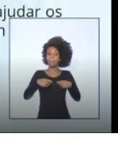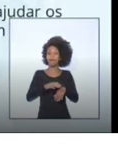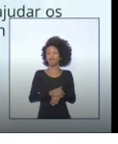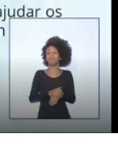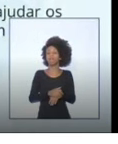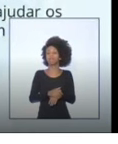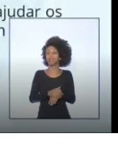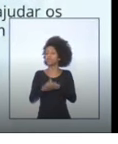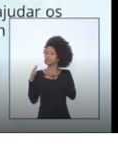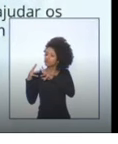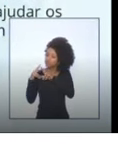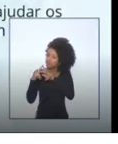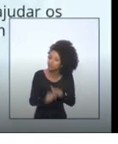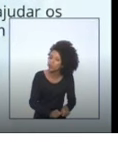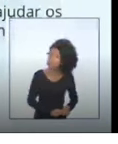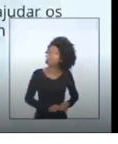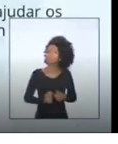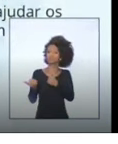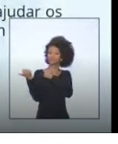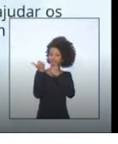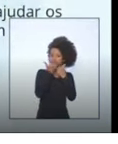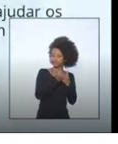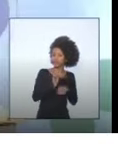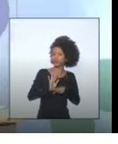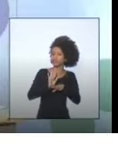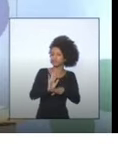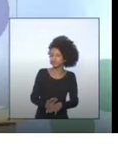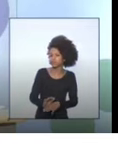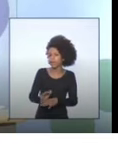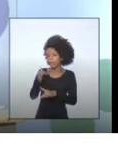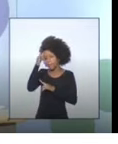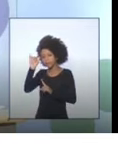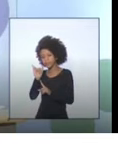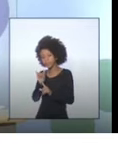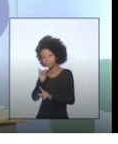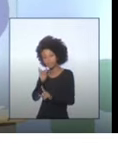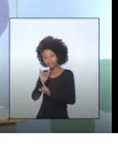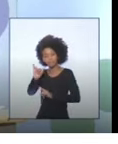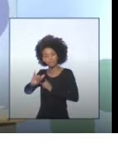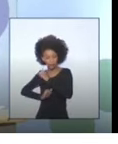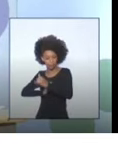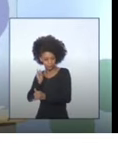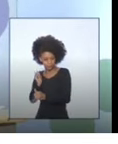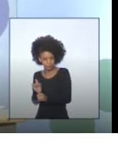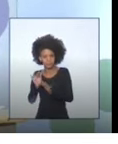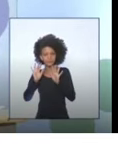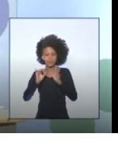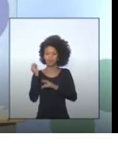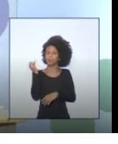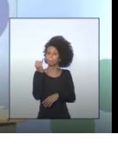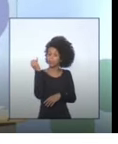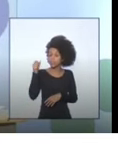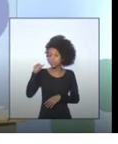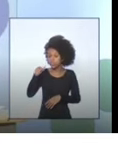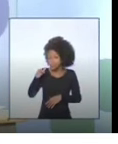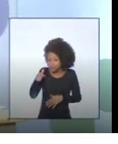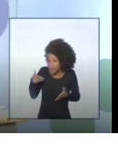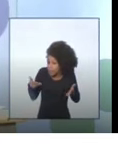todos colaborem para evitar a prática do cyberbullying. Então, é fundamental que nesse ambiente a